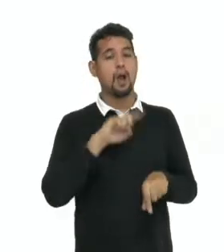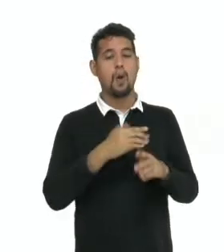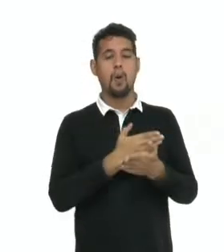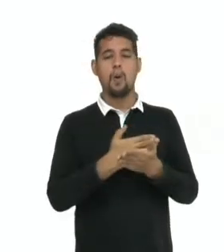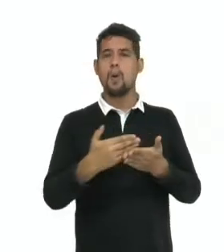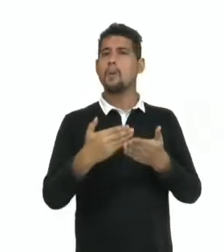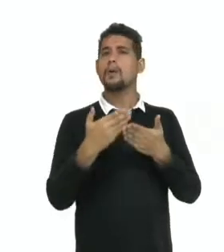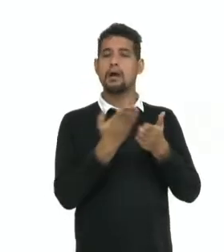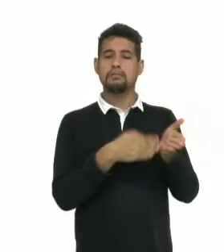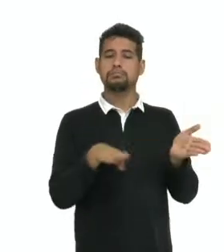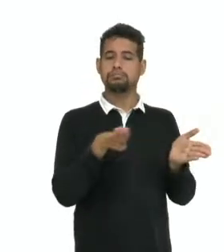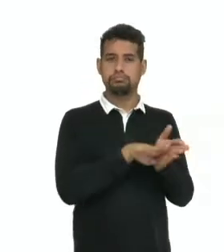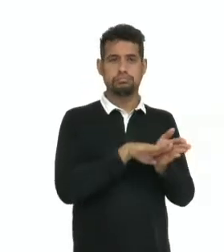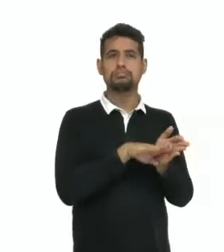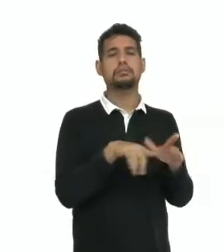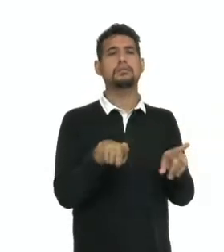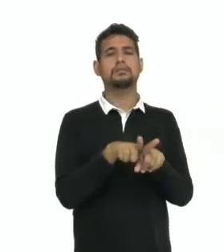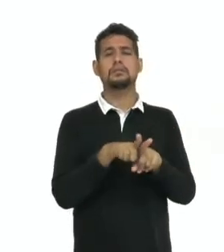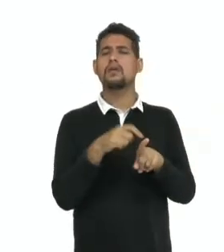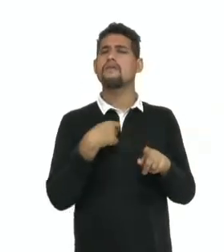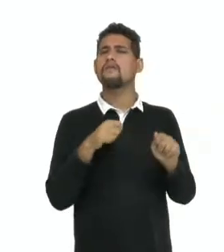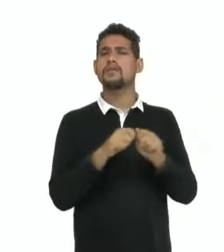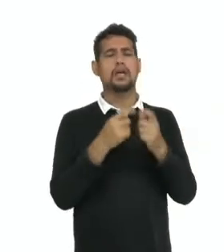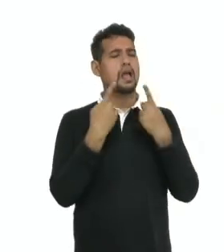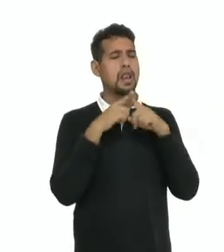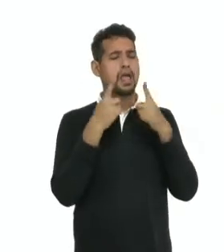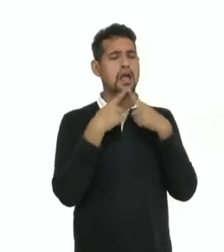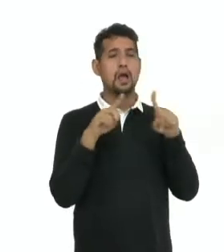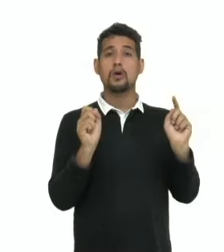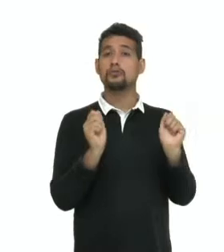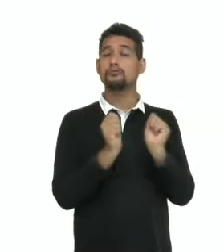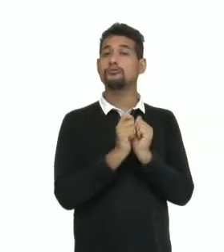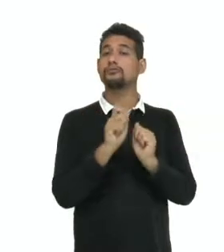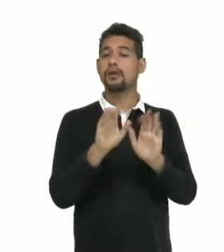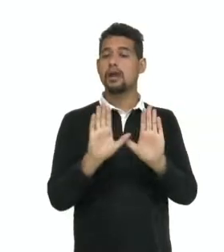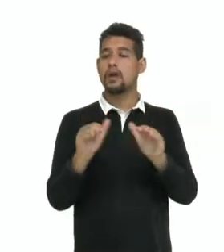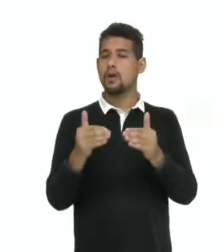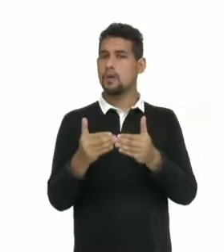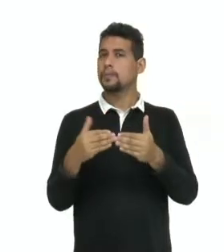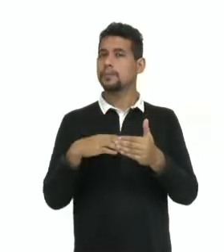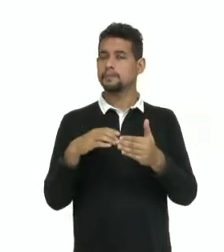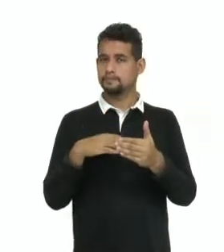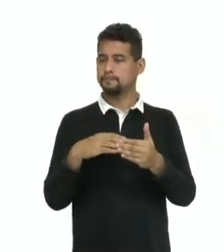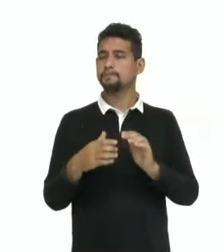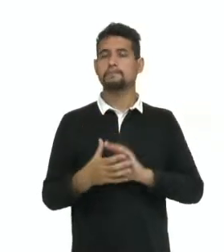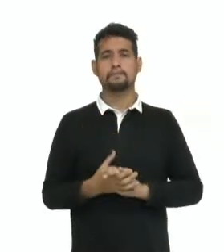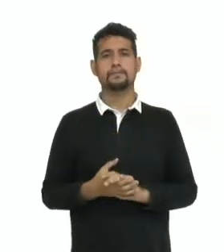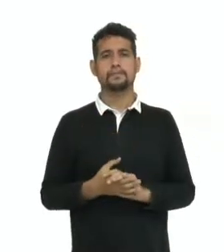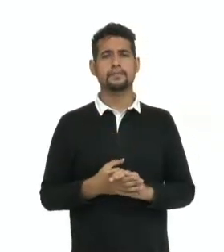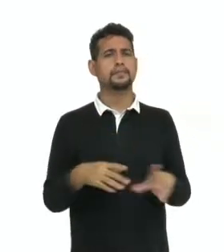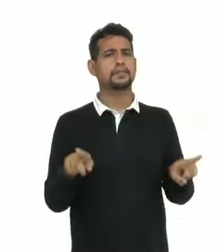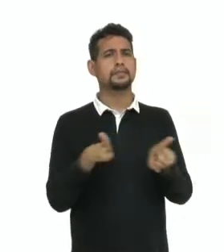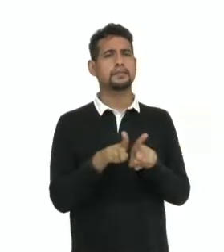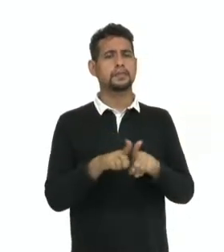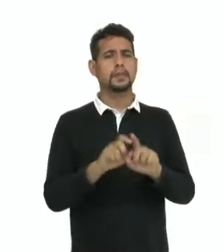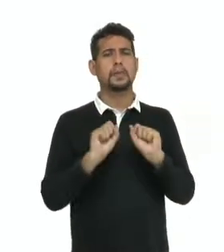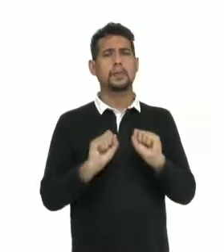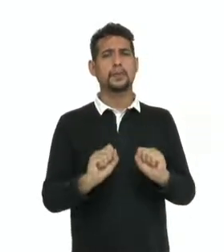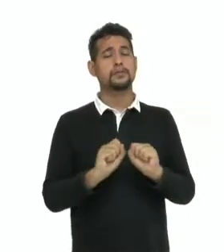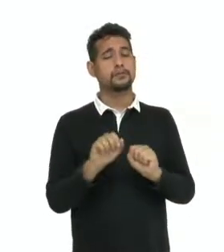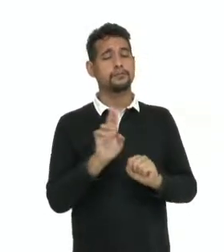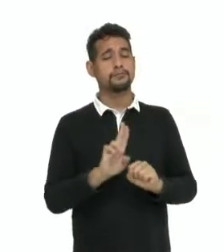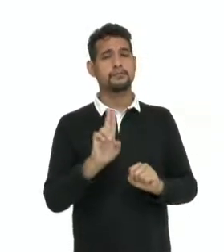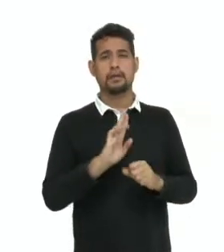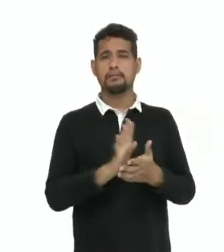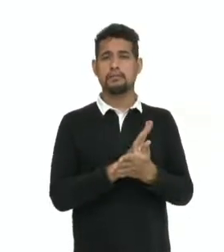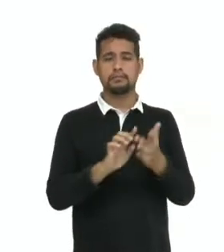do recebimento desta, farei reclamação junto a entidades de defesa do consumidor e ainda poderão ser adotadas